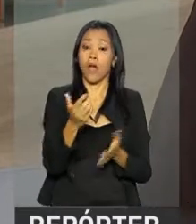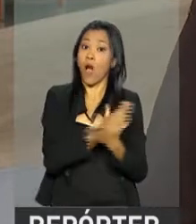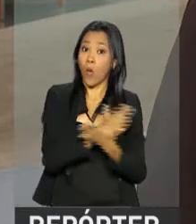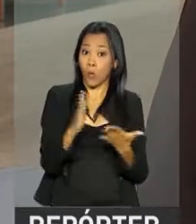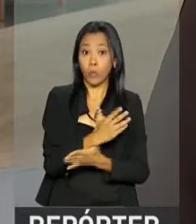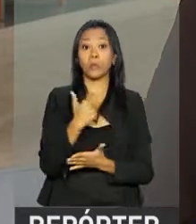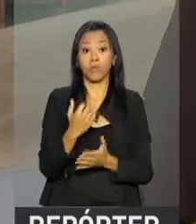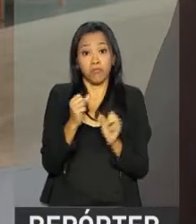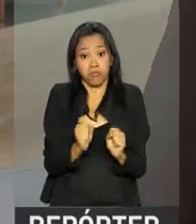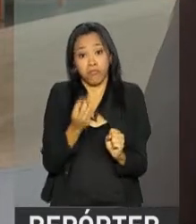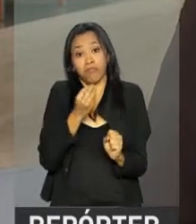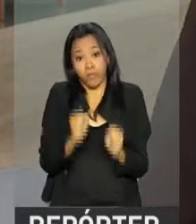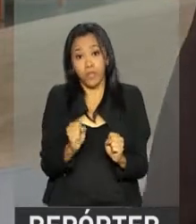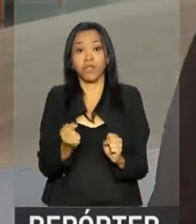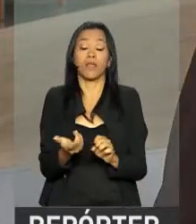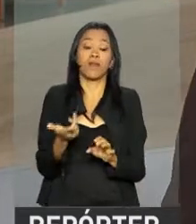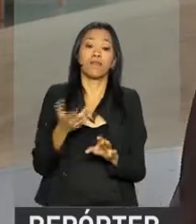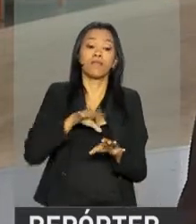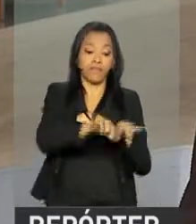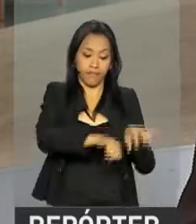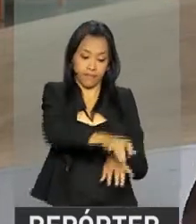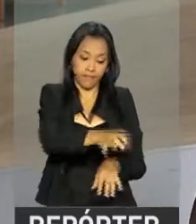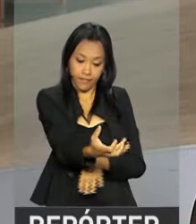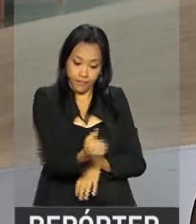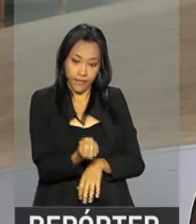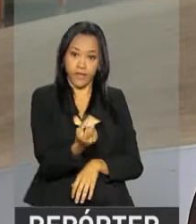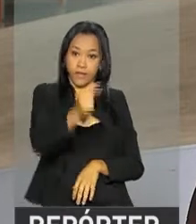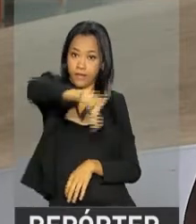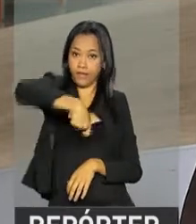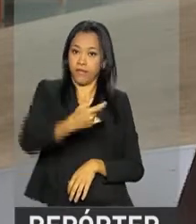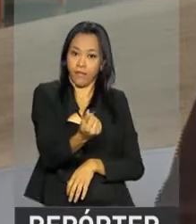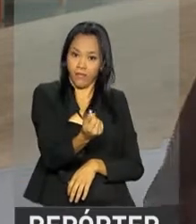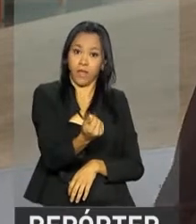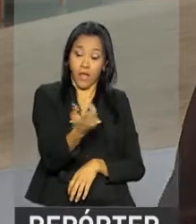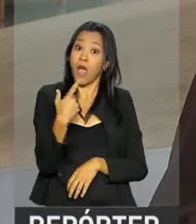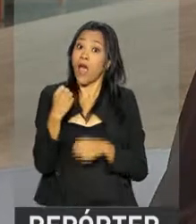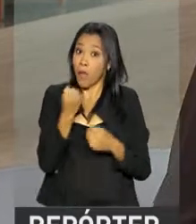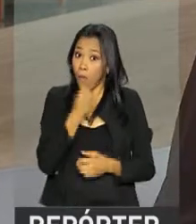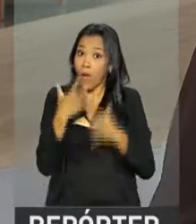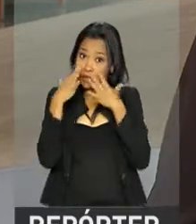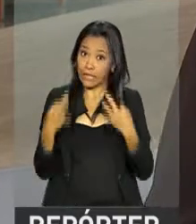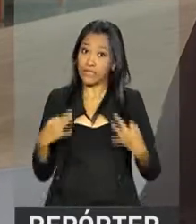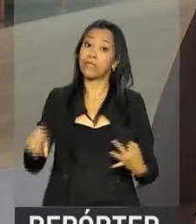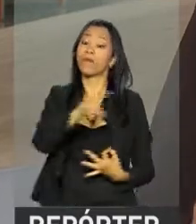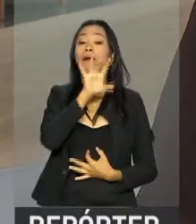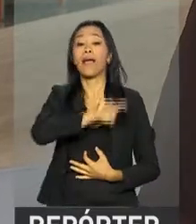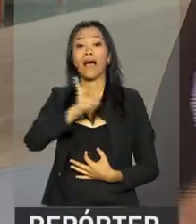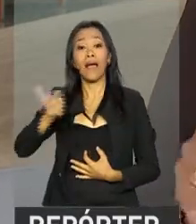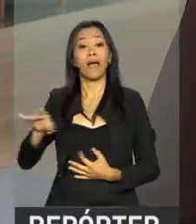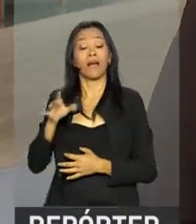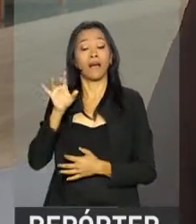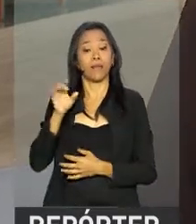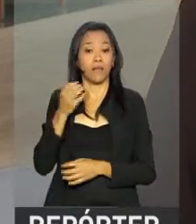retiradas nos terminais de autoatendimento. Portanto, é bom ficar atento, porque cada banco vai divulgar aí os